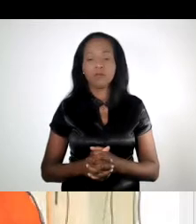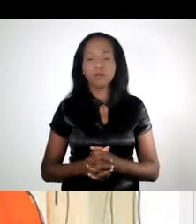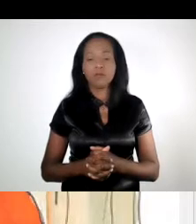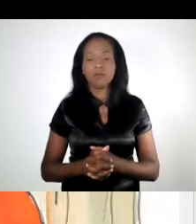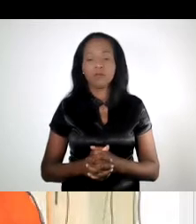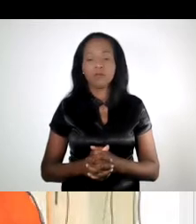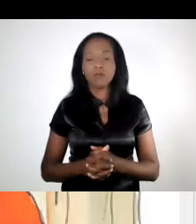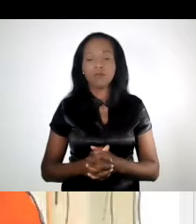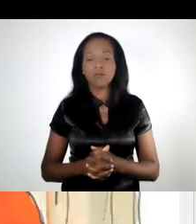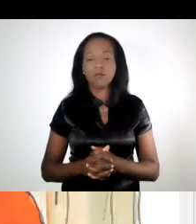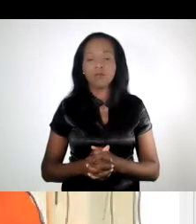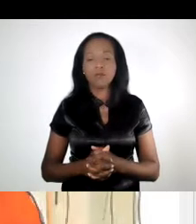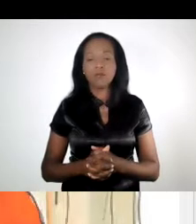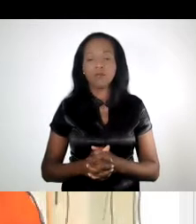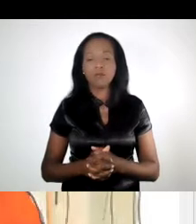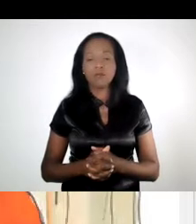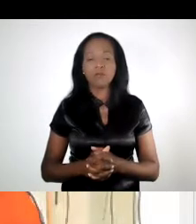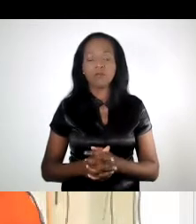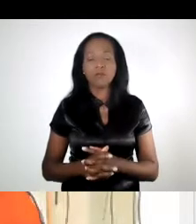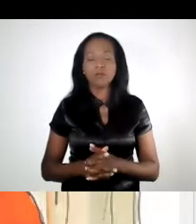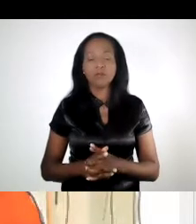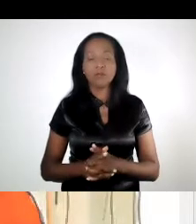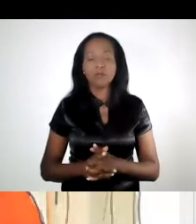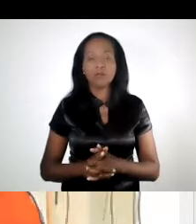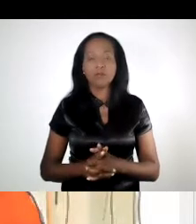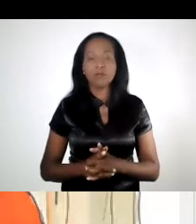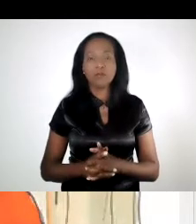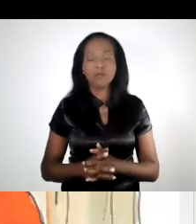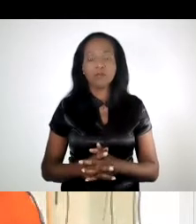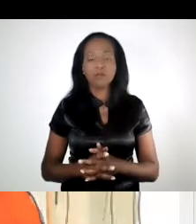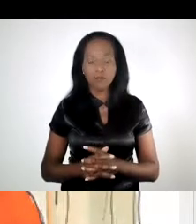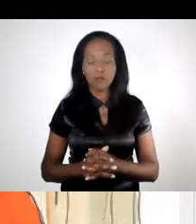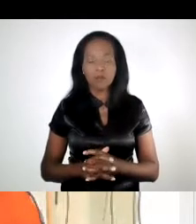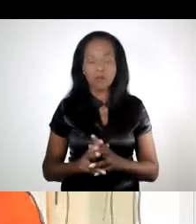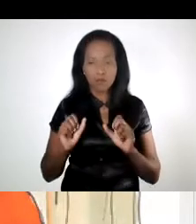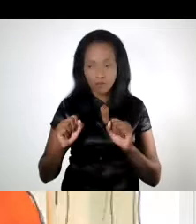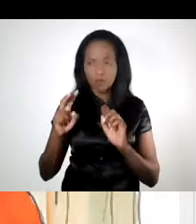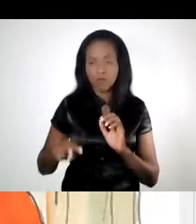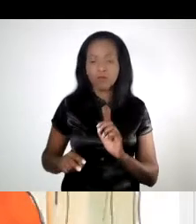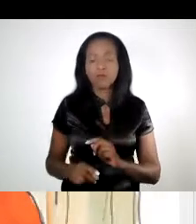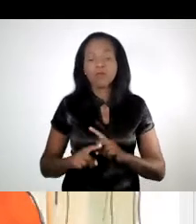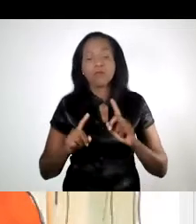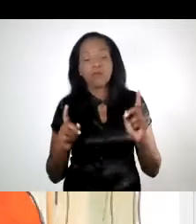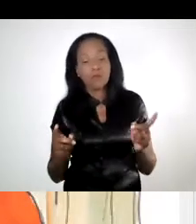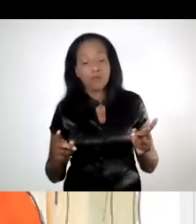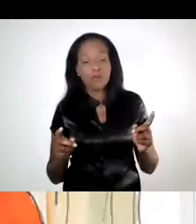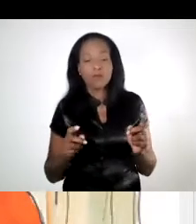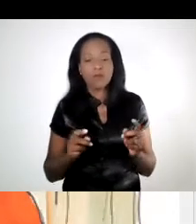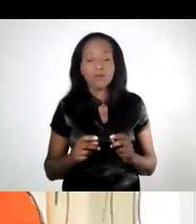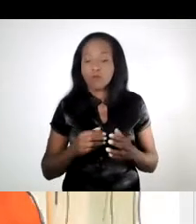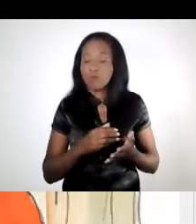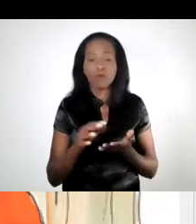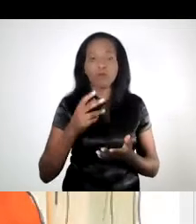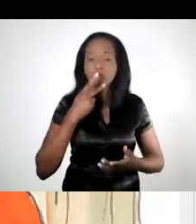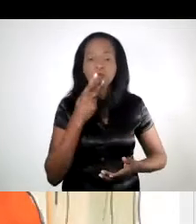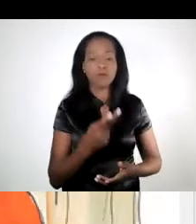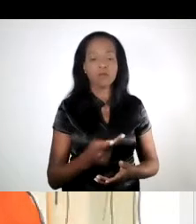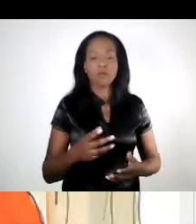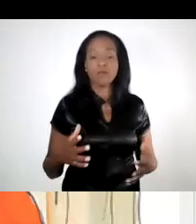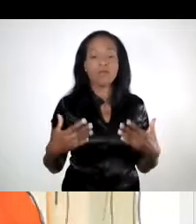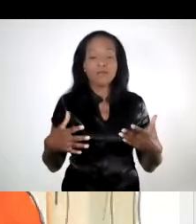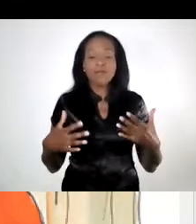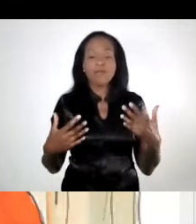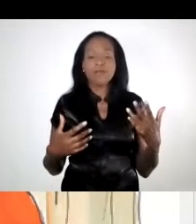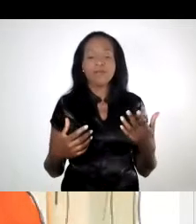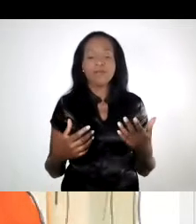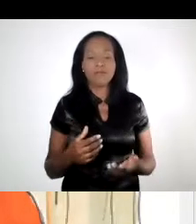Então, olá. Pode ir. Então, ele abriu a boca entusiasmado